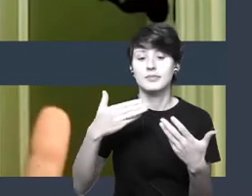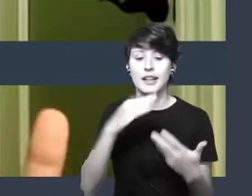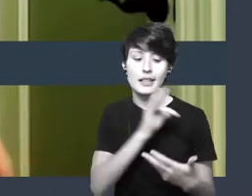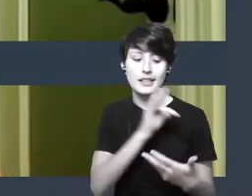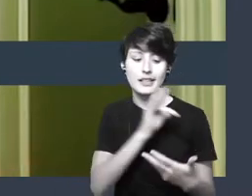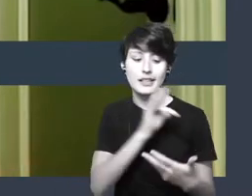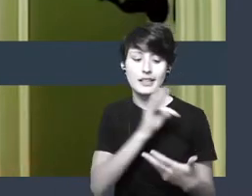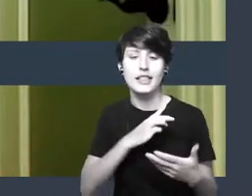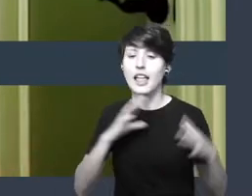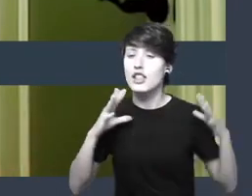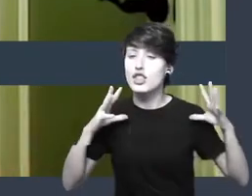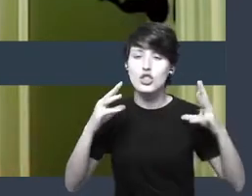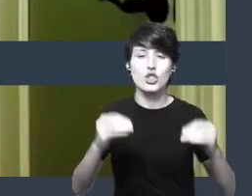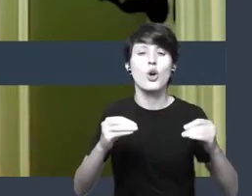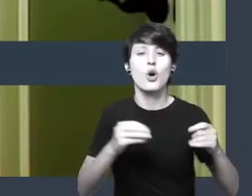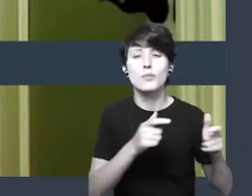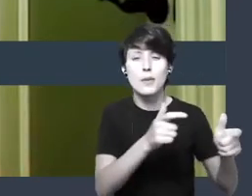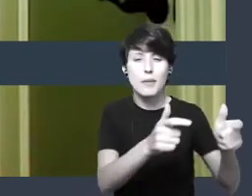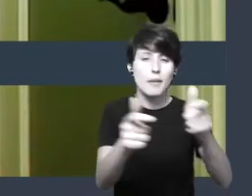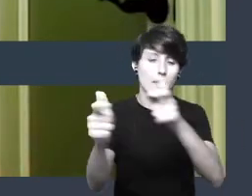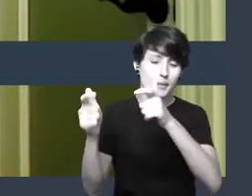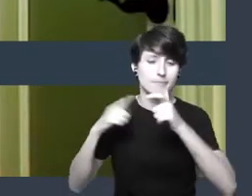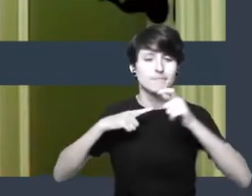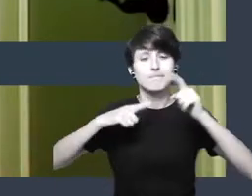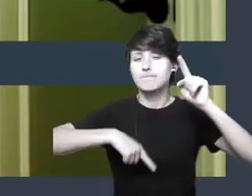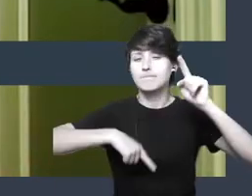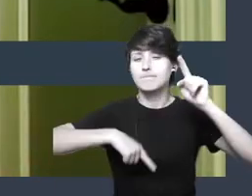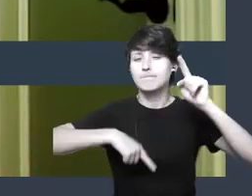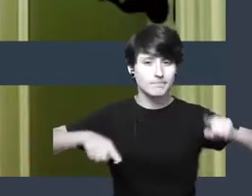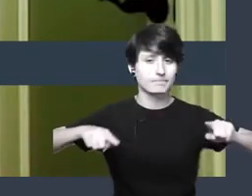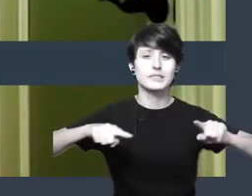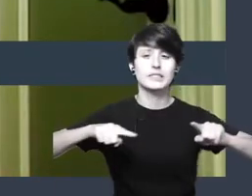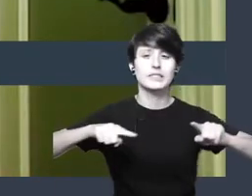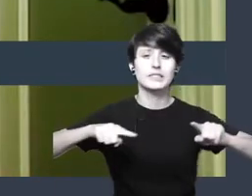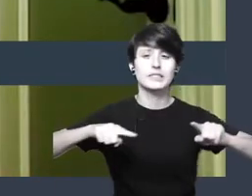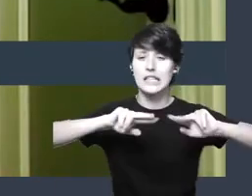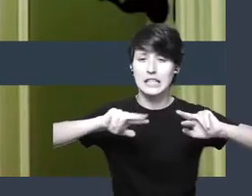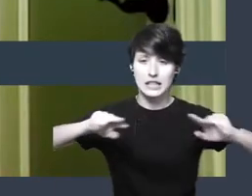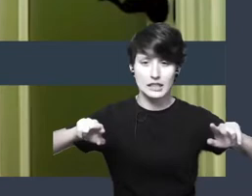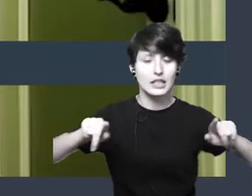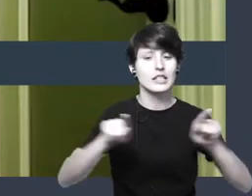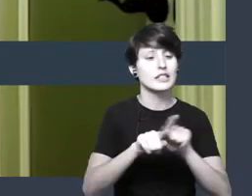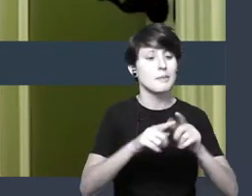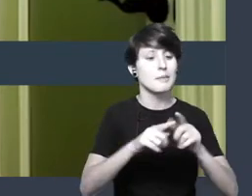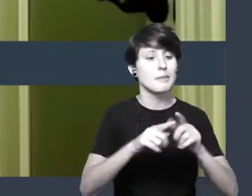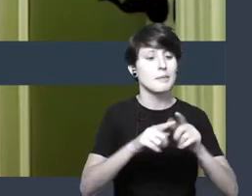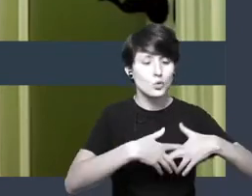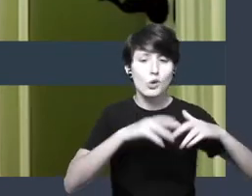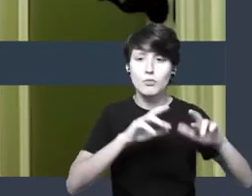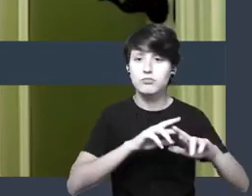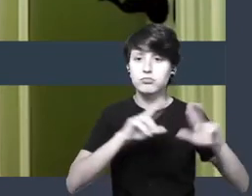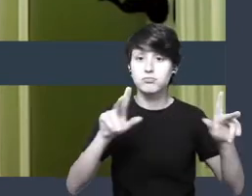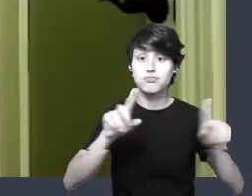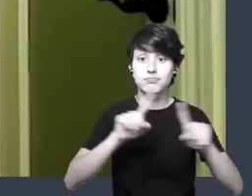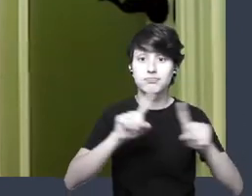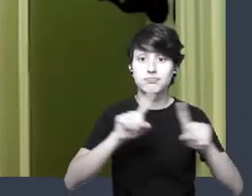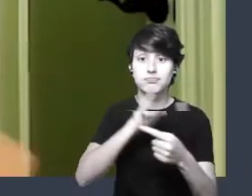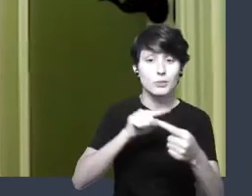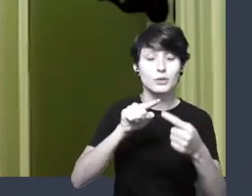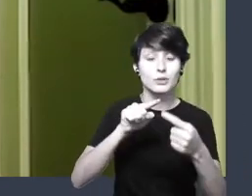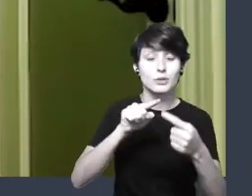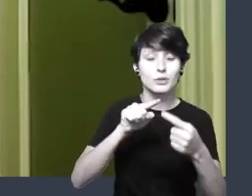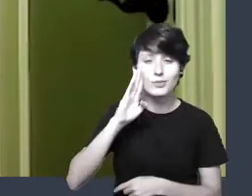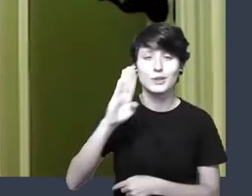todos os lugares. Ela tem diferentes formas, tamanhos e funcionalidade. E o objetivo principal delas